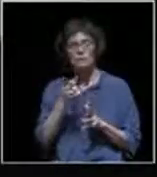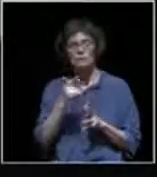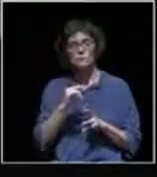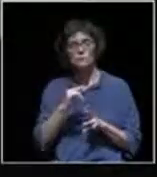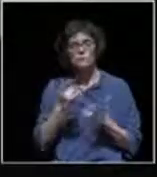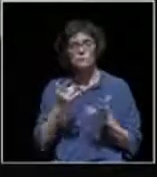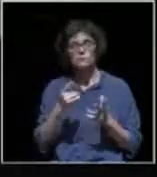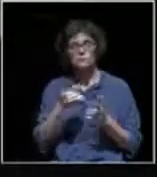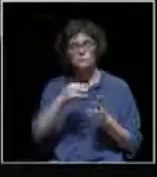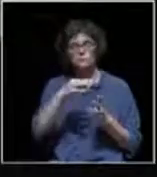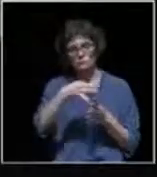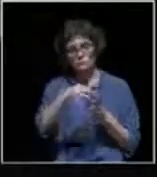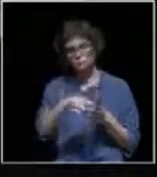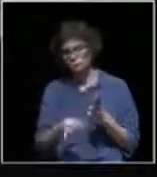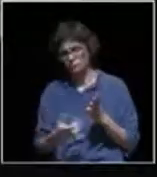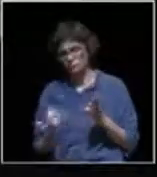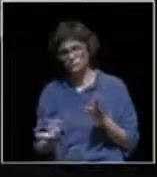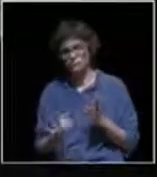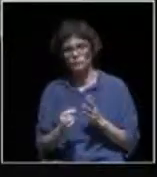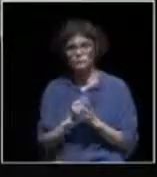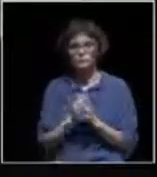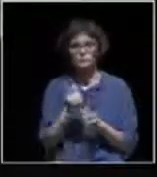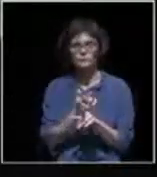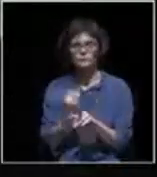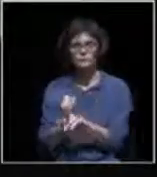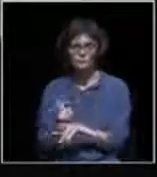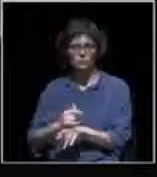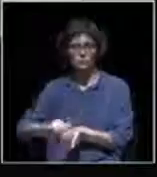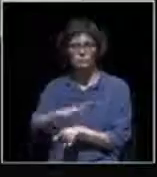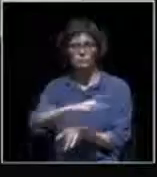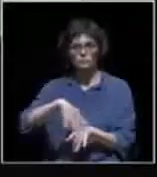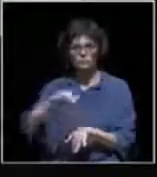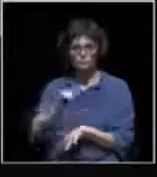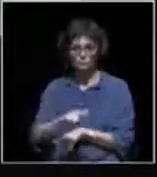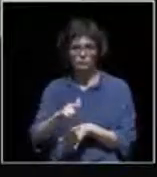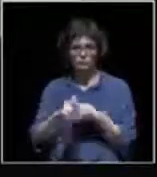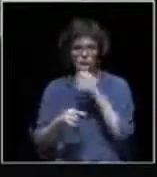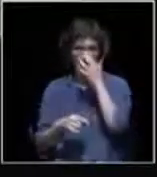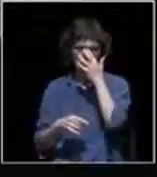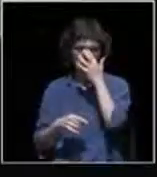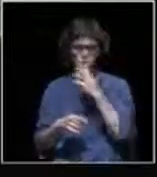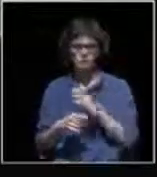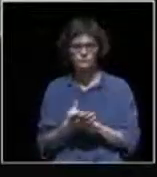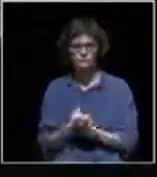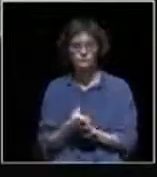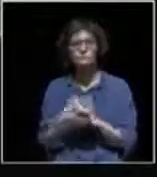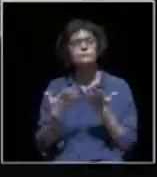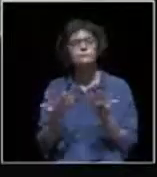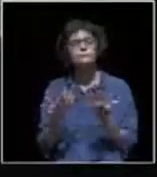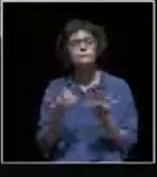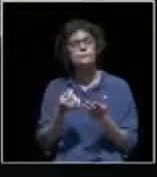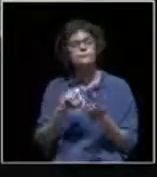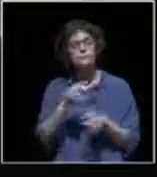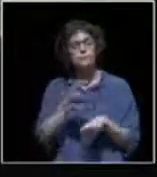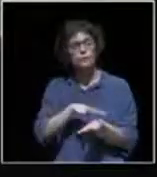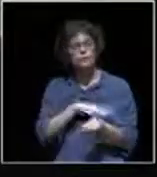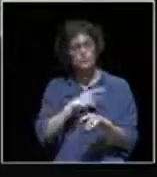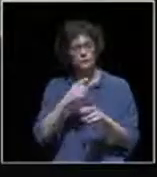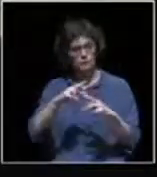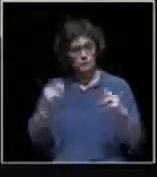Rua Quinta da Noiva, junto ao Parque da Bela Vista, nas traseiras, na Avenida Almirante Gago Coutinho, entre muitos outros. Consta que a Direção Municipal